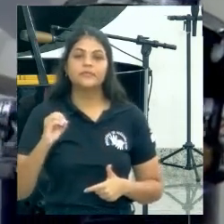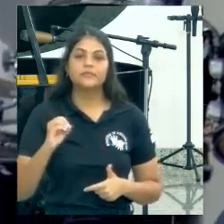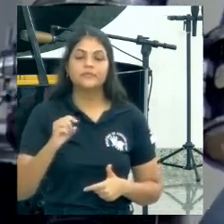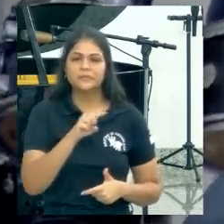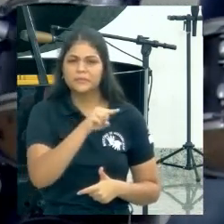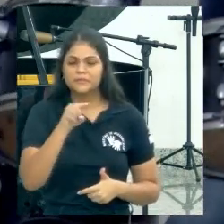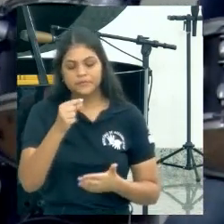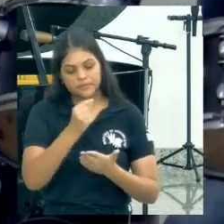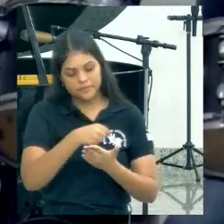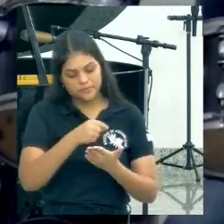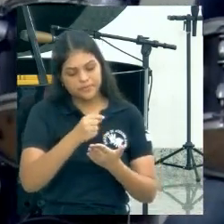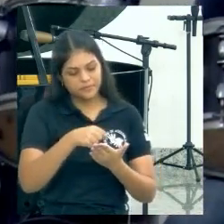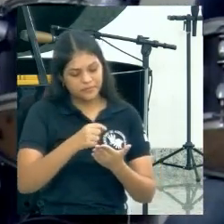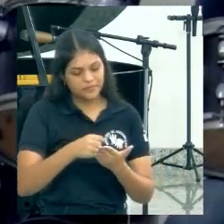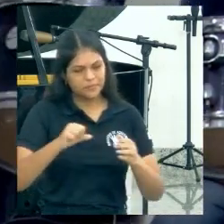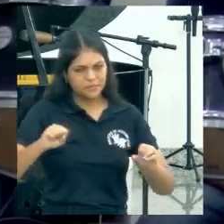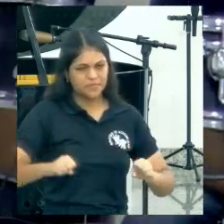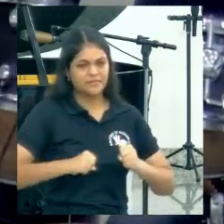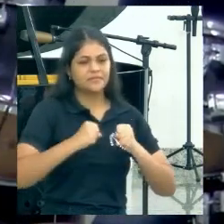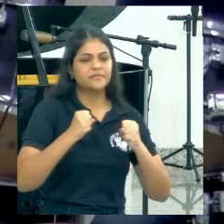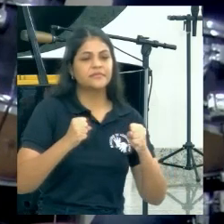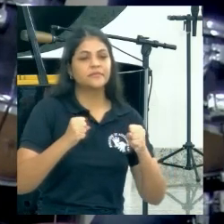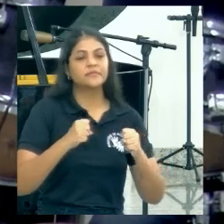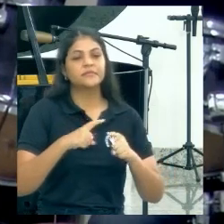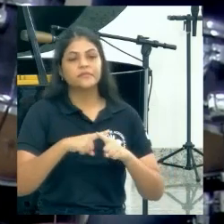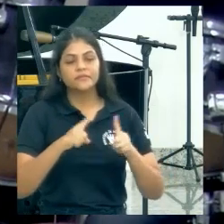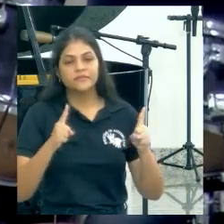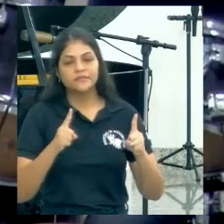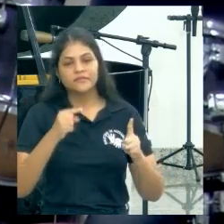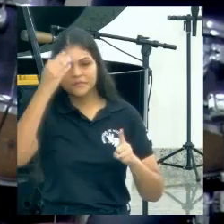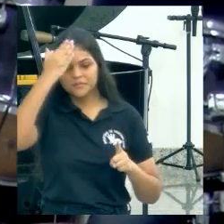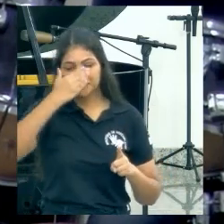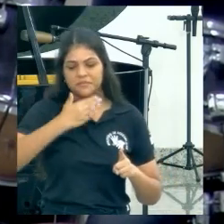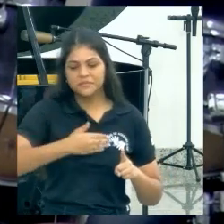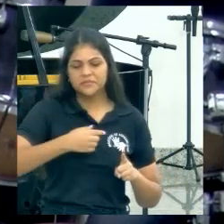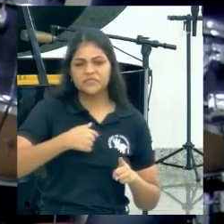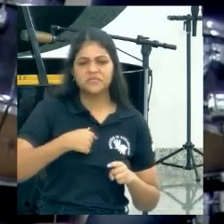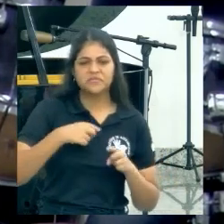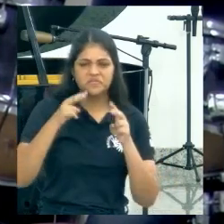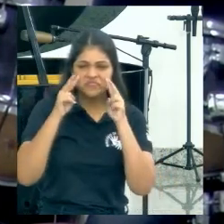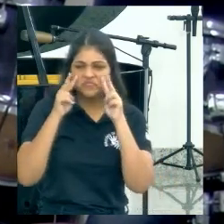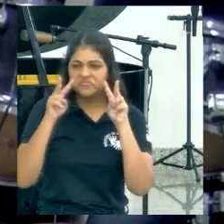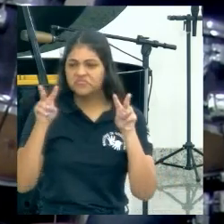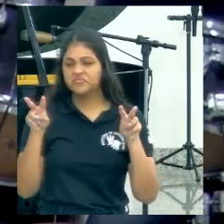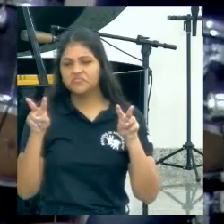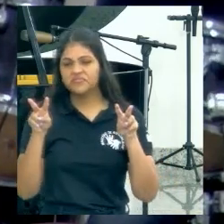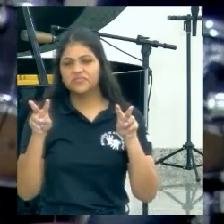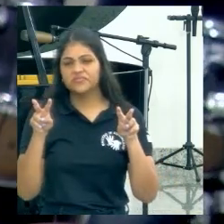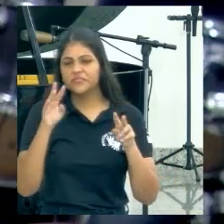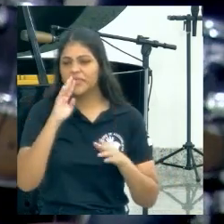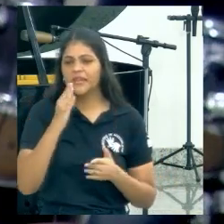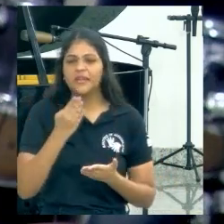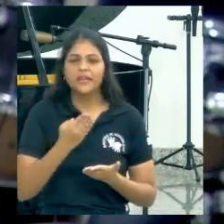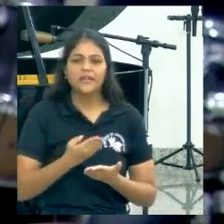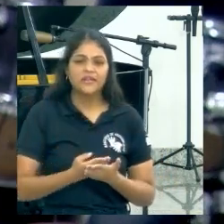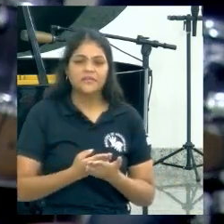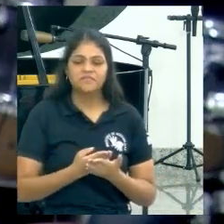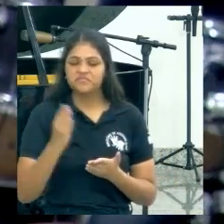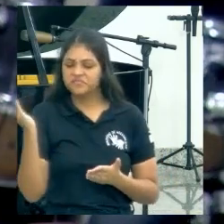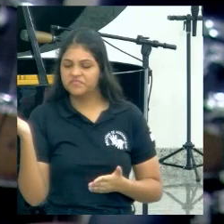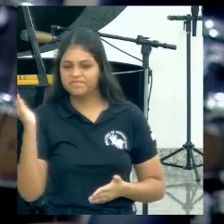cartas deles são duras e fortes, mas ele pessoalmente não impressiona, e a sua palavra é